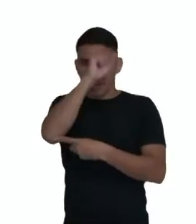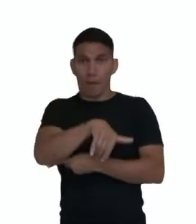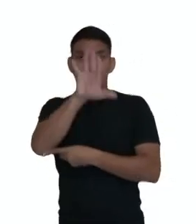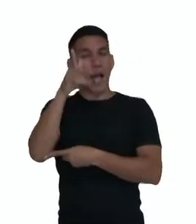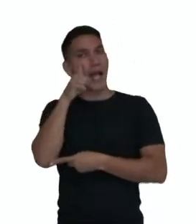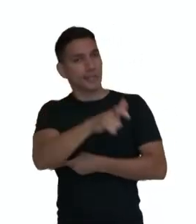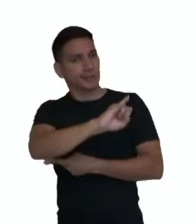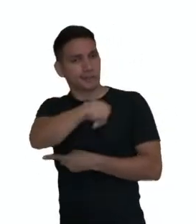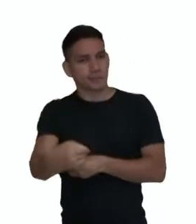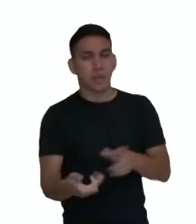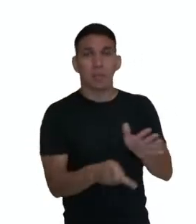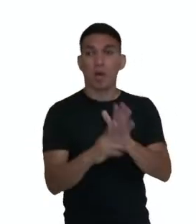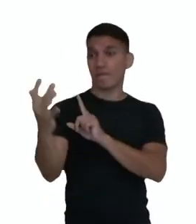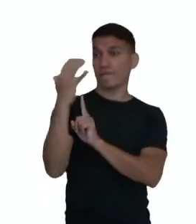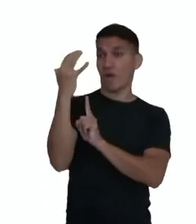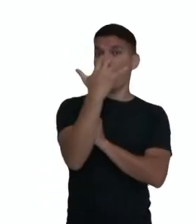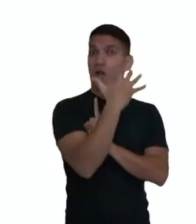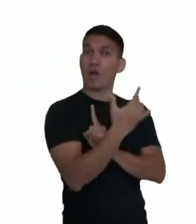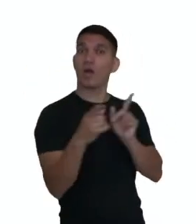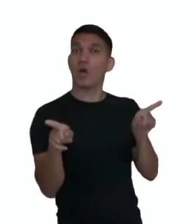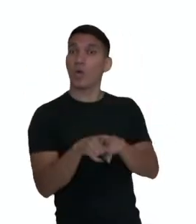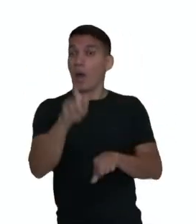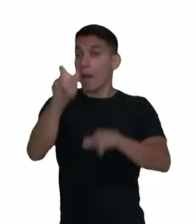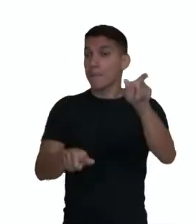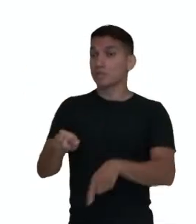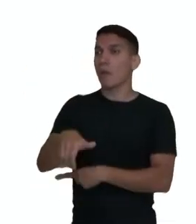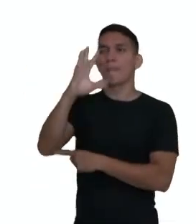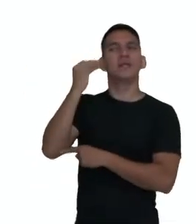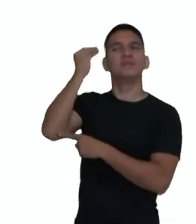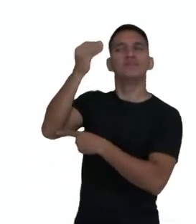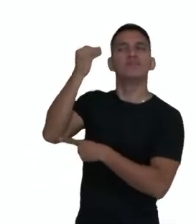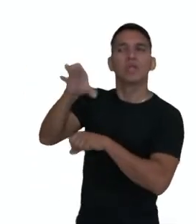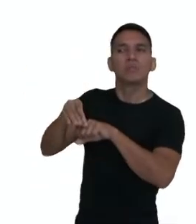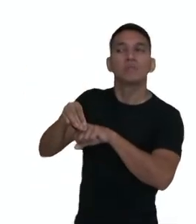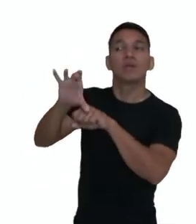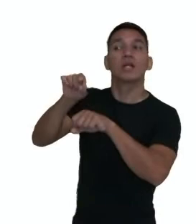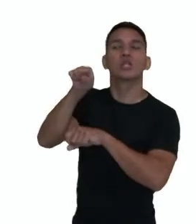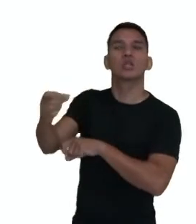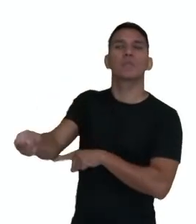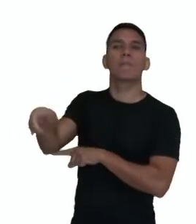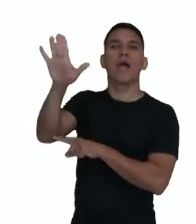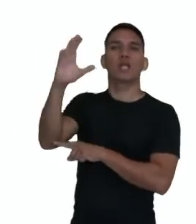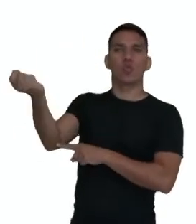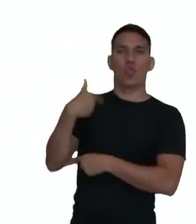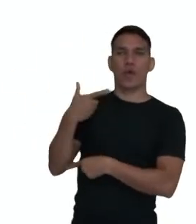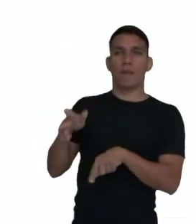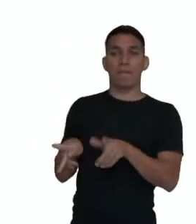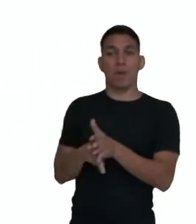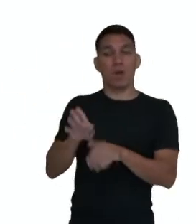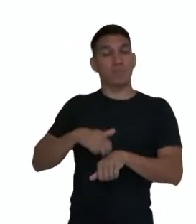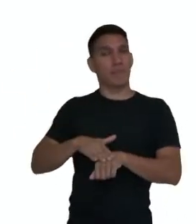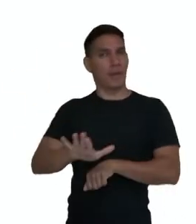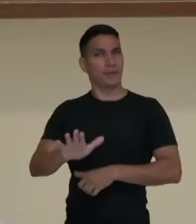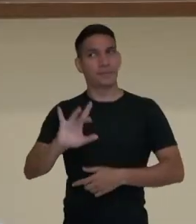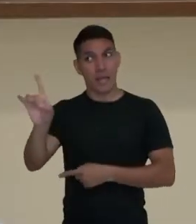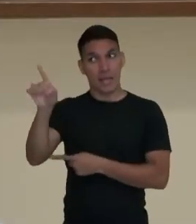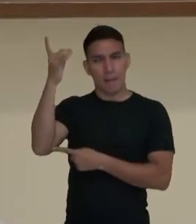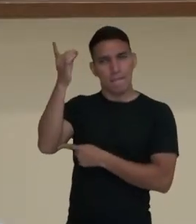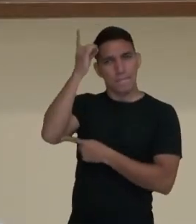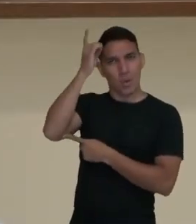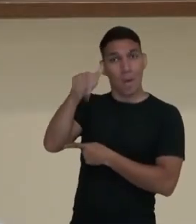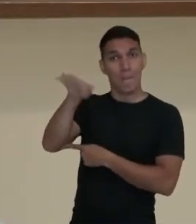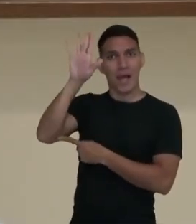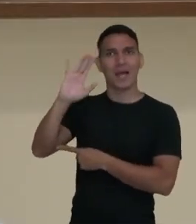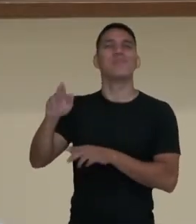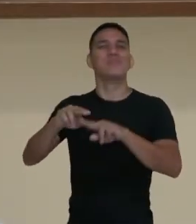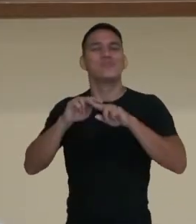interesse as influências de alguém que tinha mais experiência e conhecimento, mais talento que ela naquele momento. Então, beber de muitas fontes